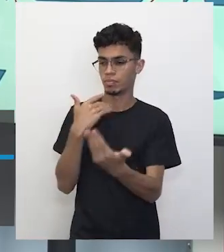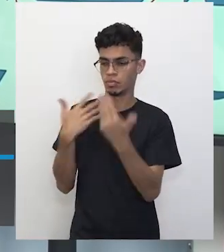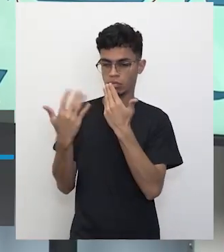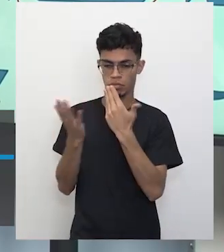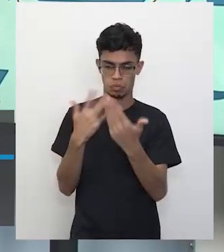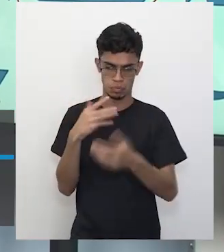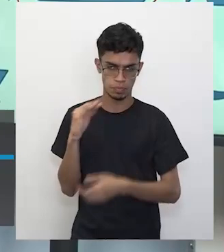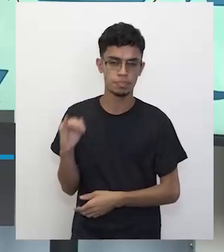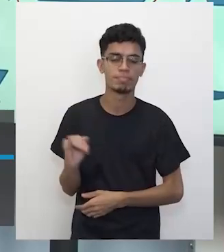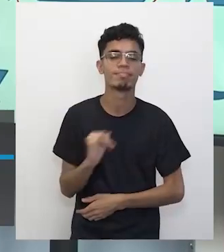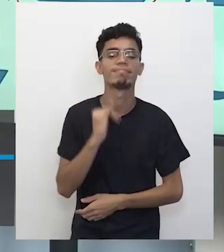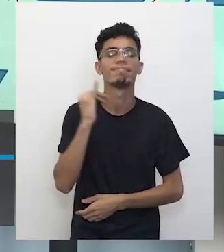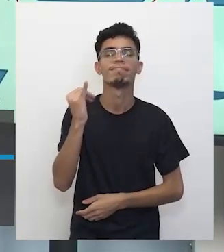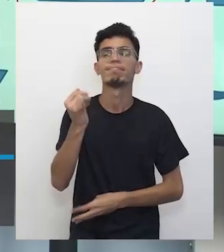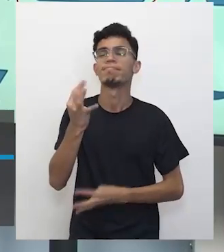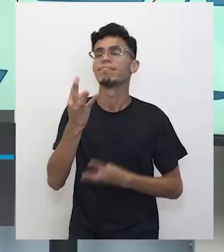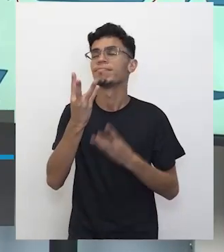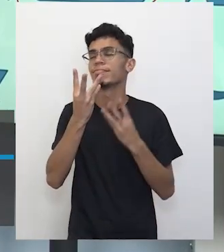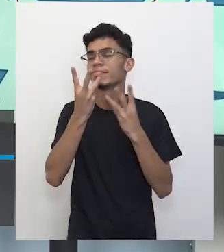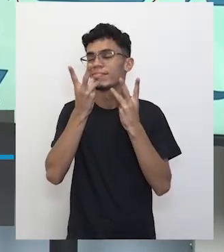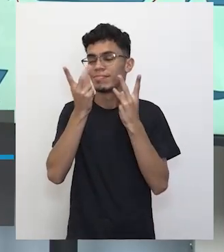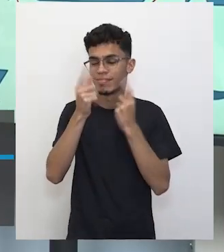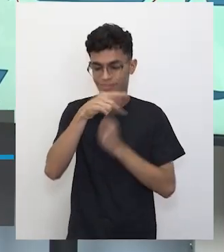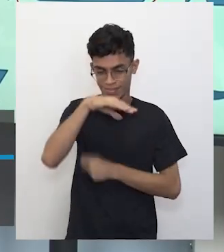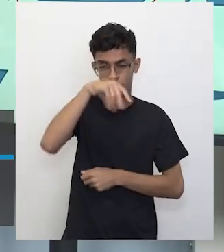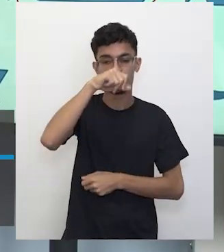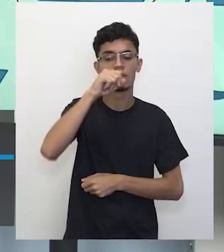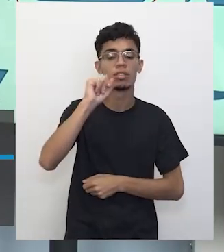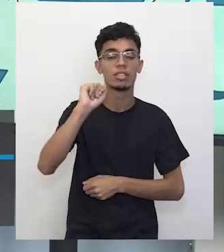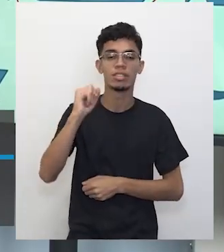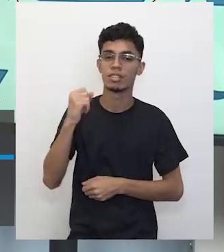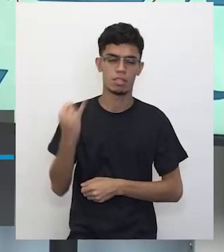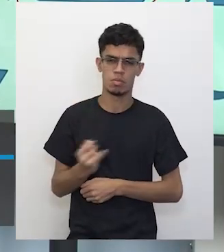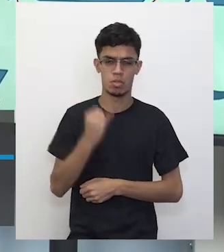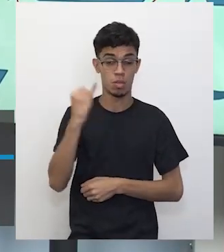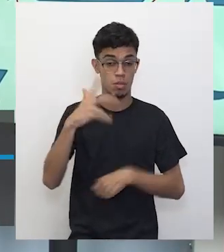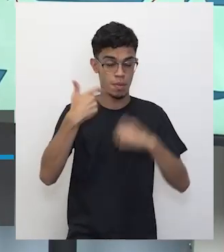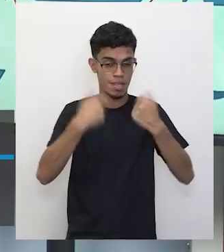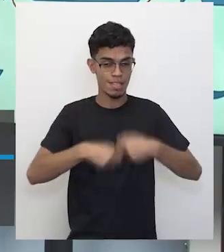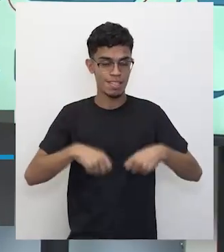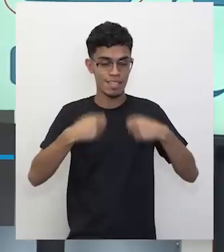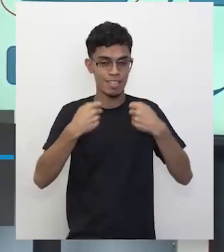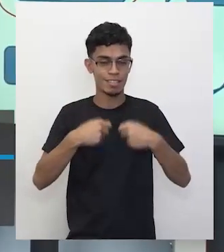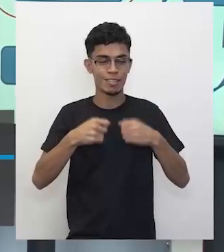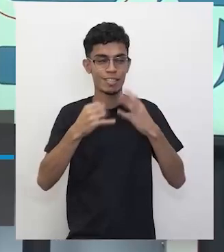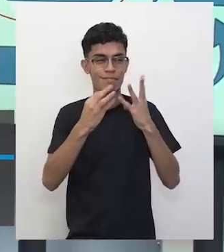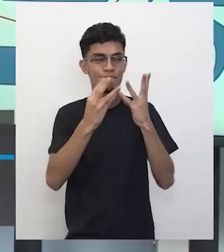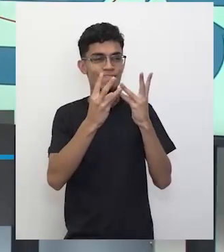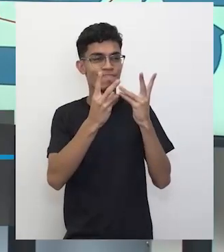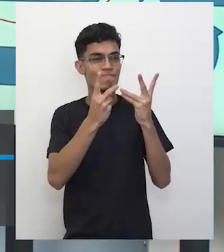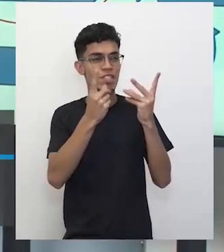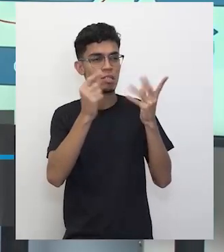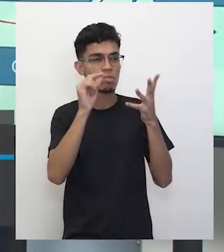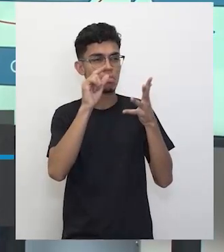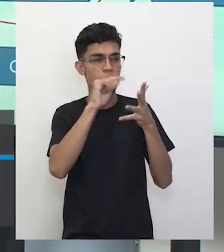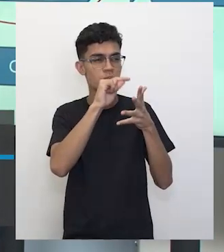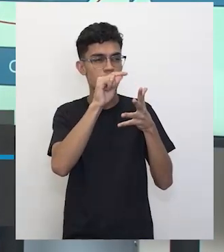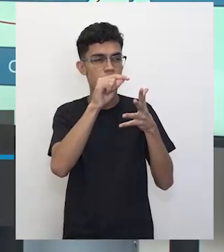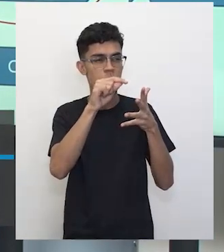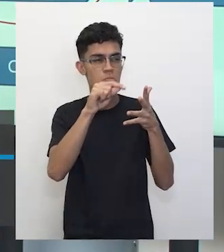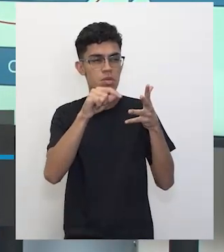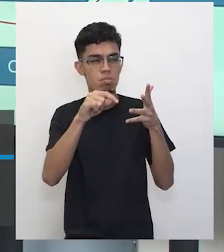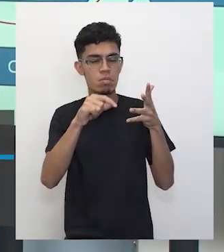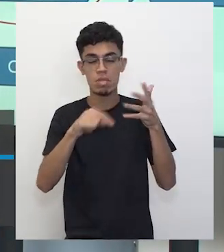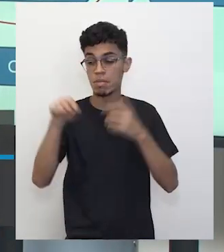uma chave, o cheiro é uma chave que precisa ser decodificada pelo outro.